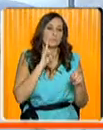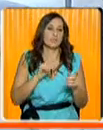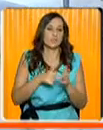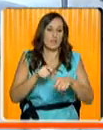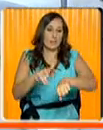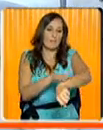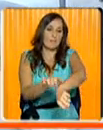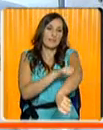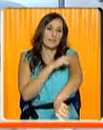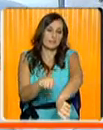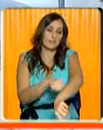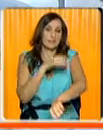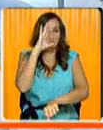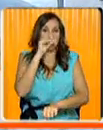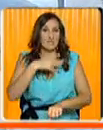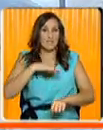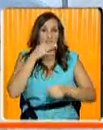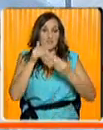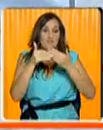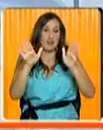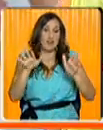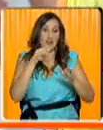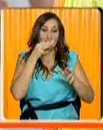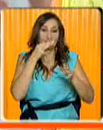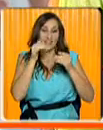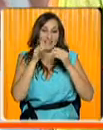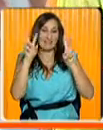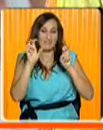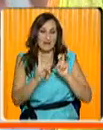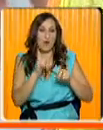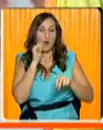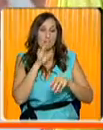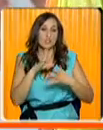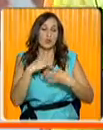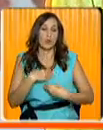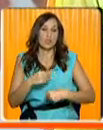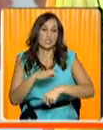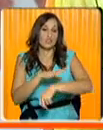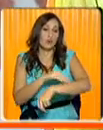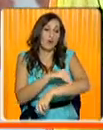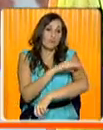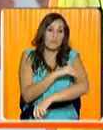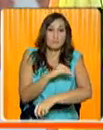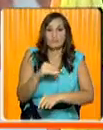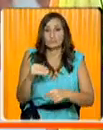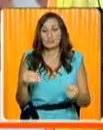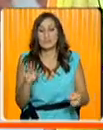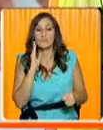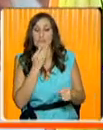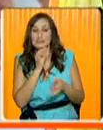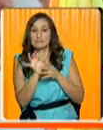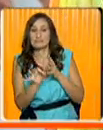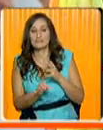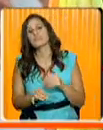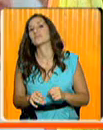com a depilação, não é? Não sei se queres abrir esse fecheiro ou não. Não, já abrimos. Há homens que gostam da depilação, outros não gostam. Acho que é um pouco igual,